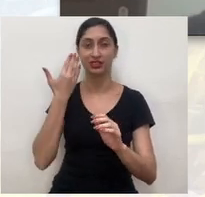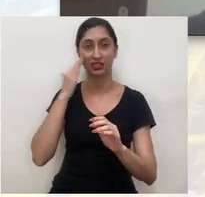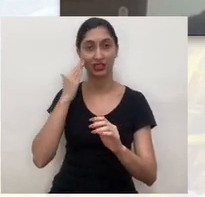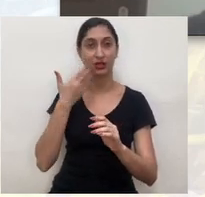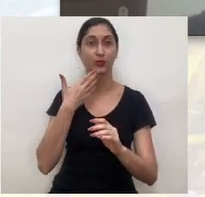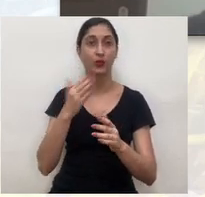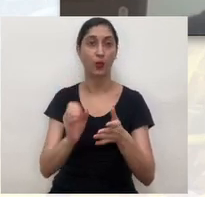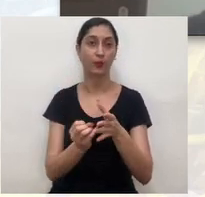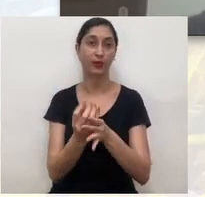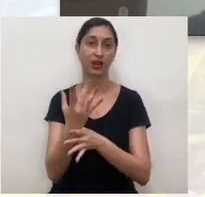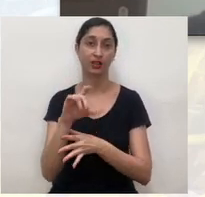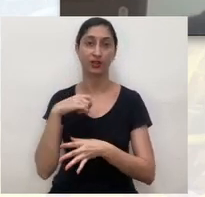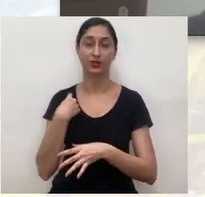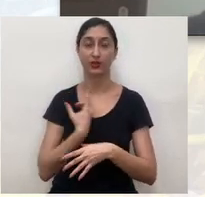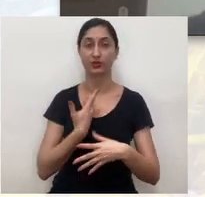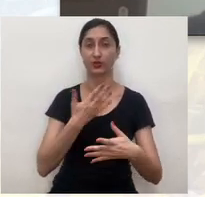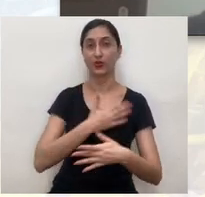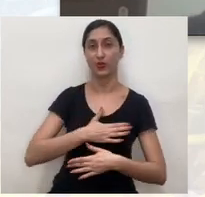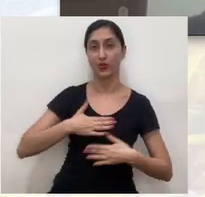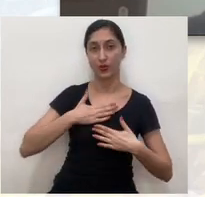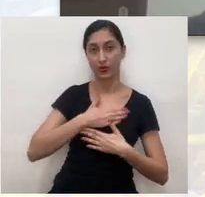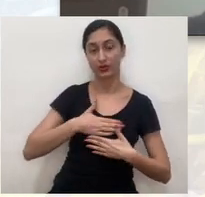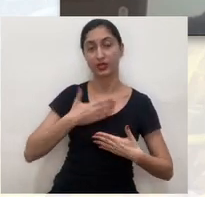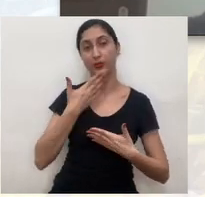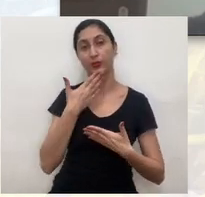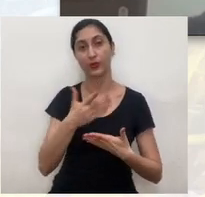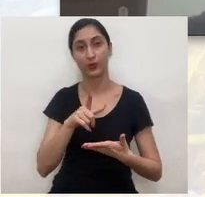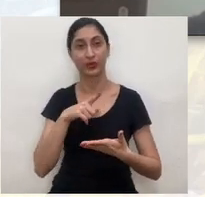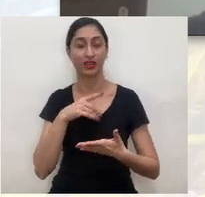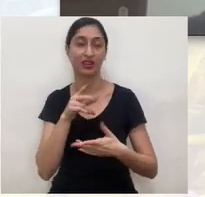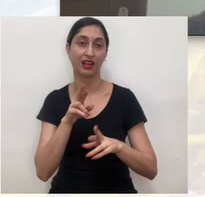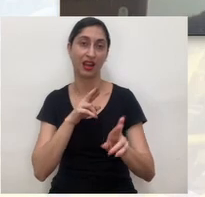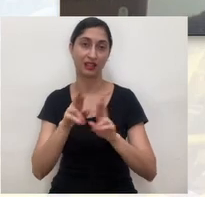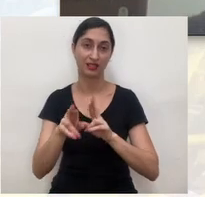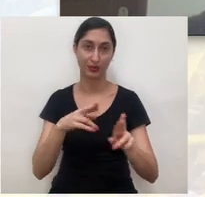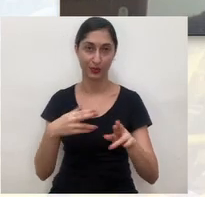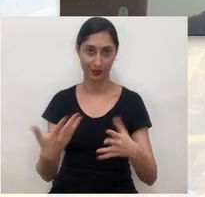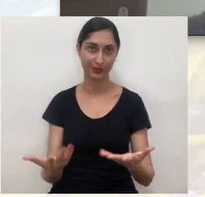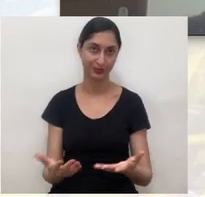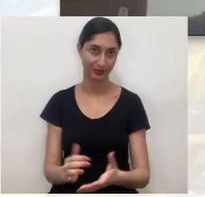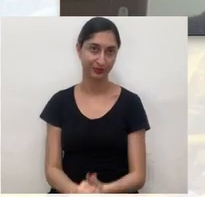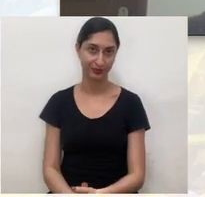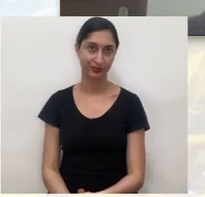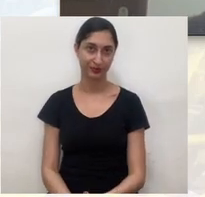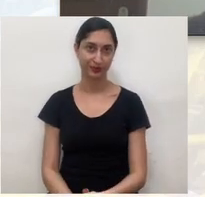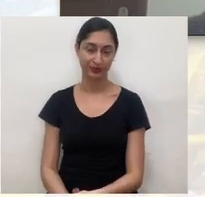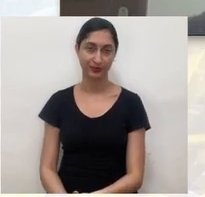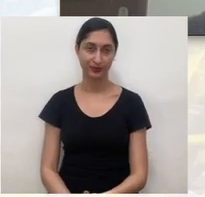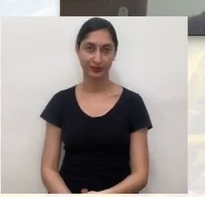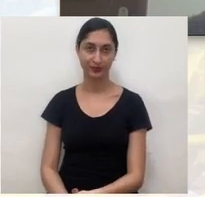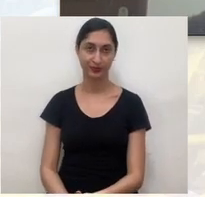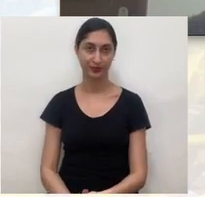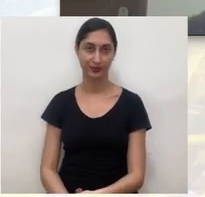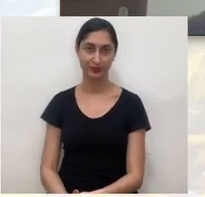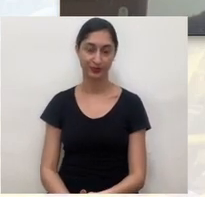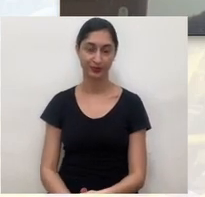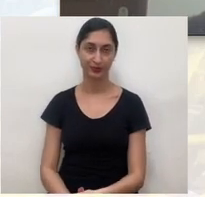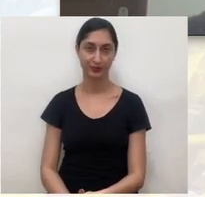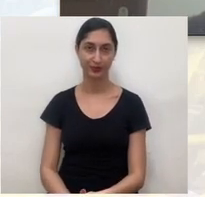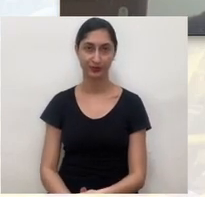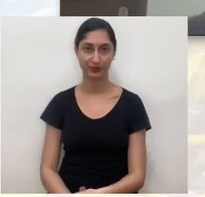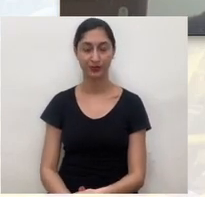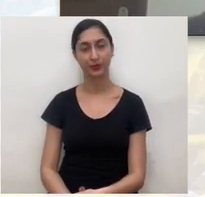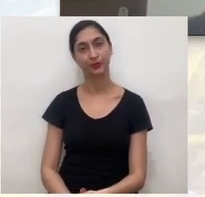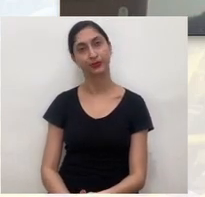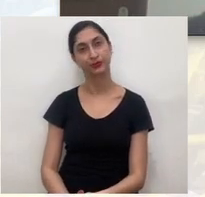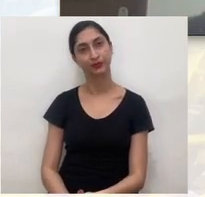plantas a gente quer, com as quais a gente tem afeto e relações com, né? Sim. Eu vou começar, então, respondendo com 2